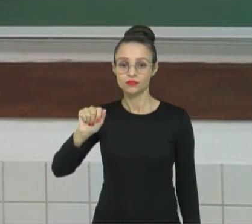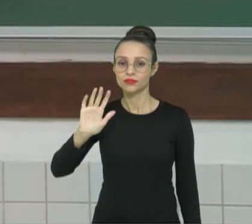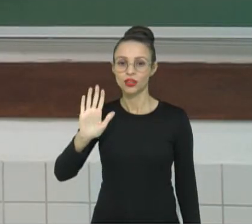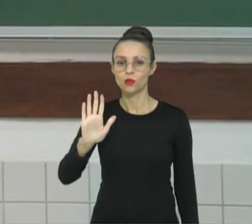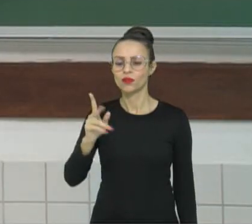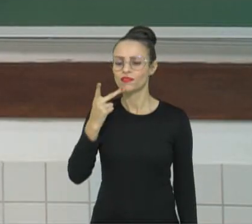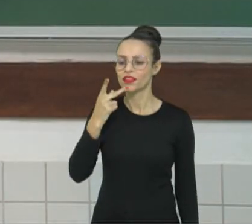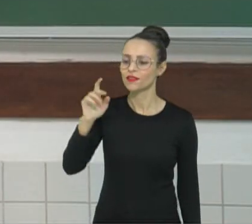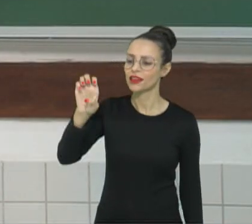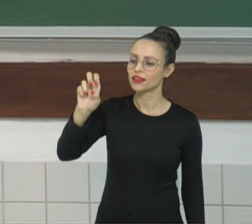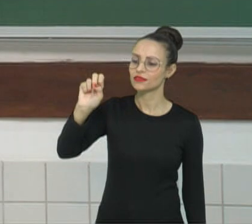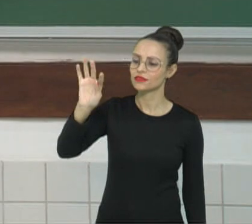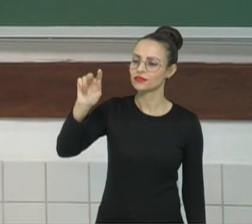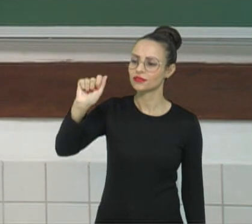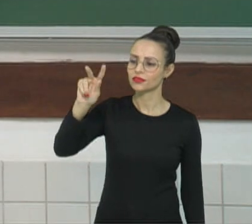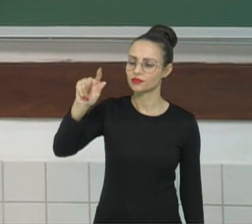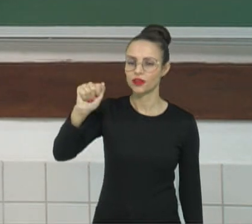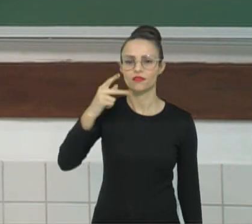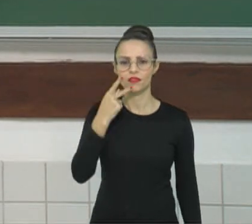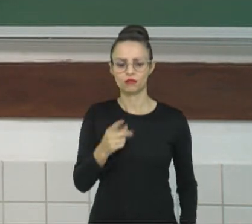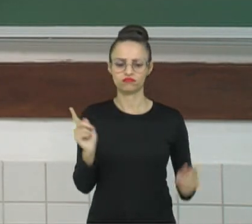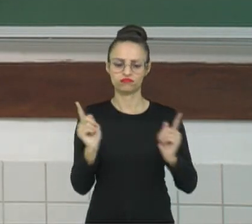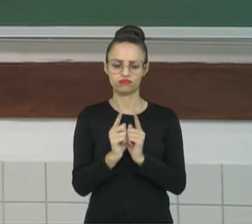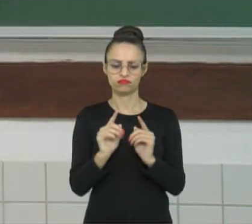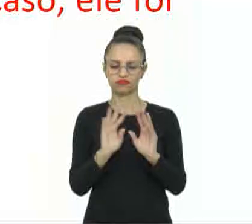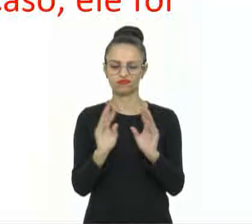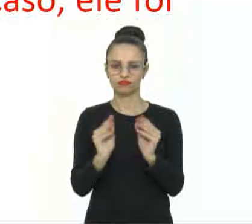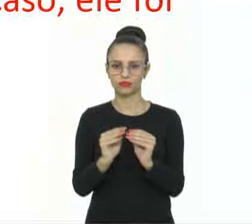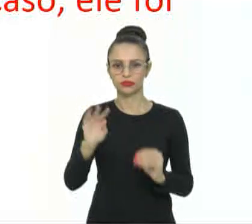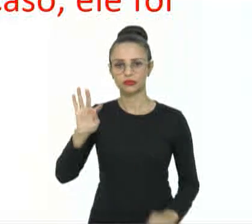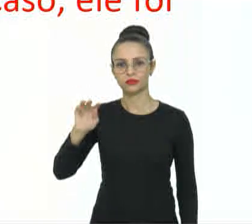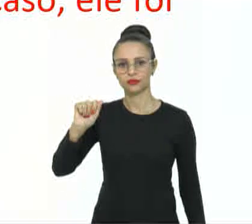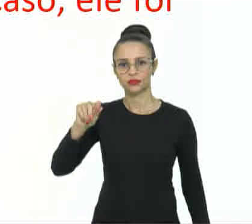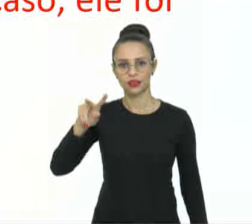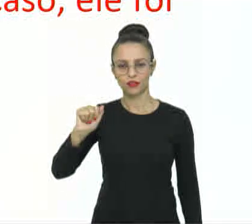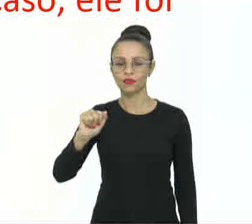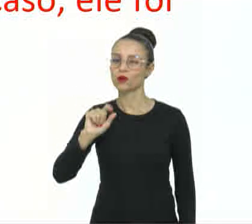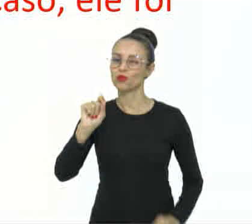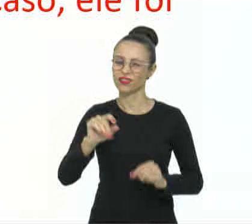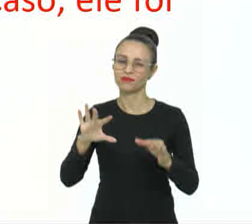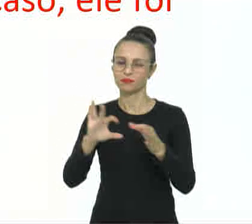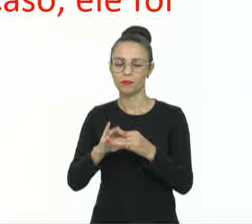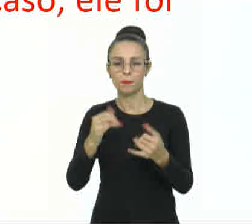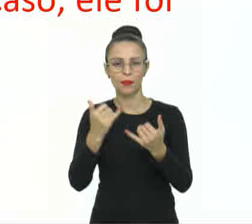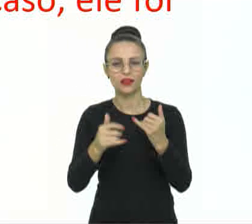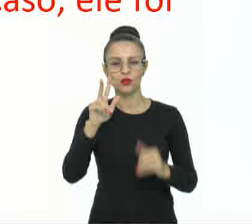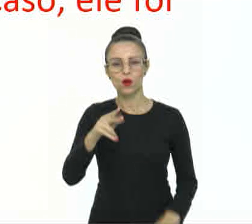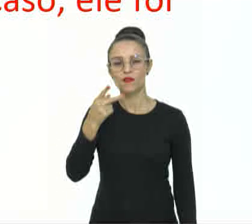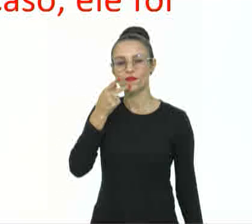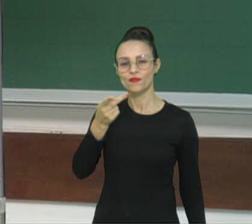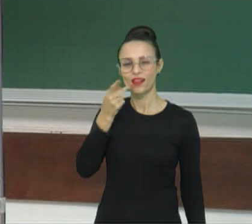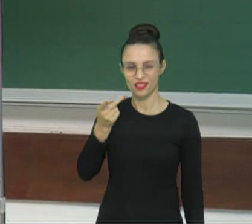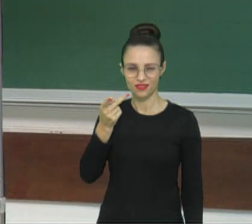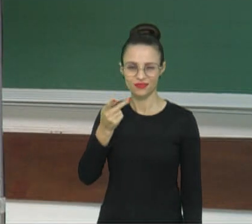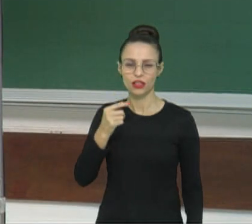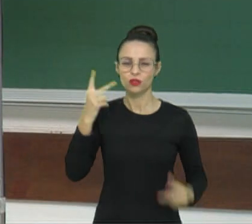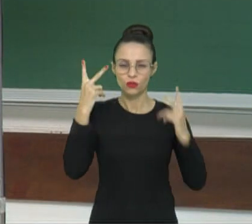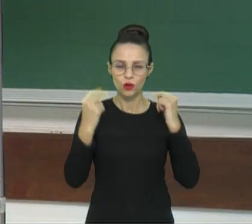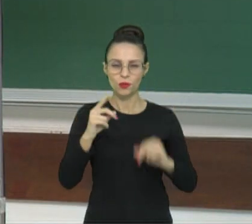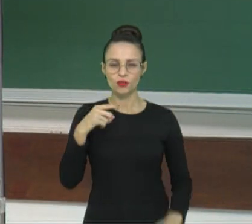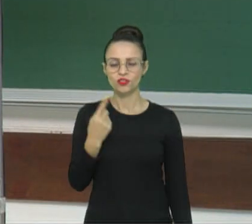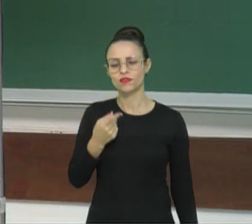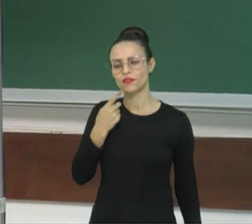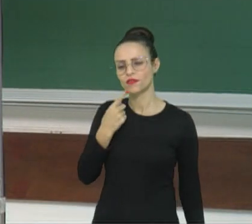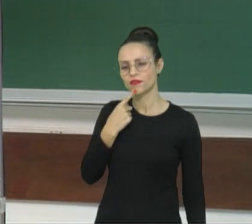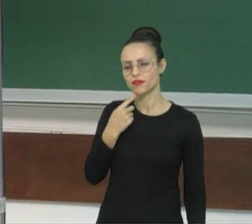vez de dizer estava, disse tava. Aproximando-se da linguagem oral. É muito comum na nossa fala, em